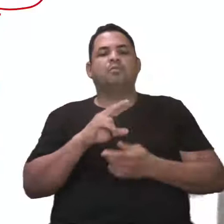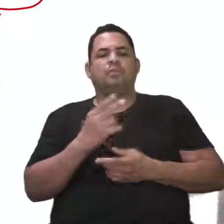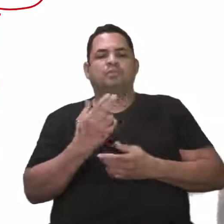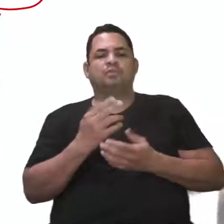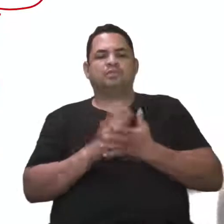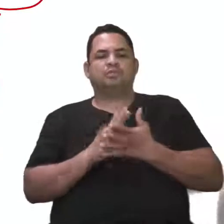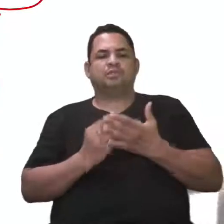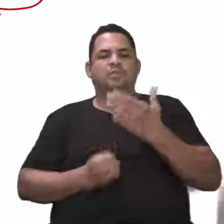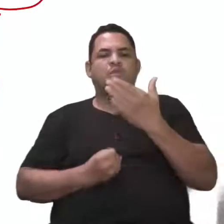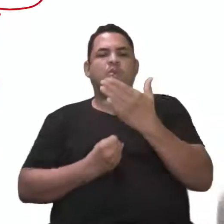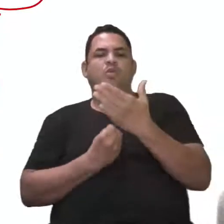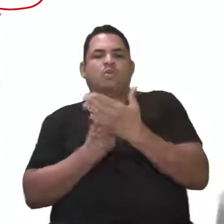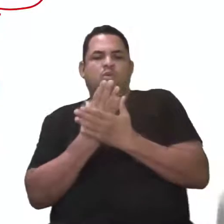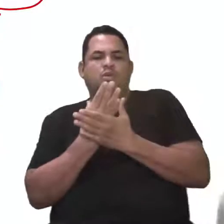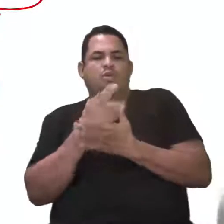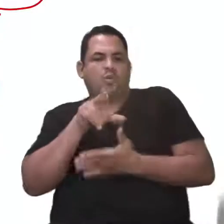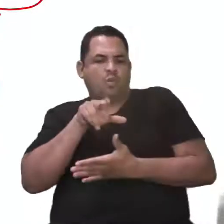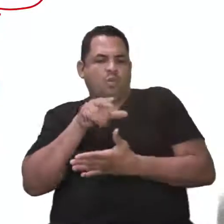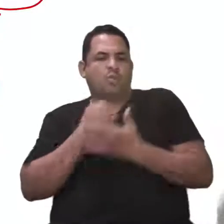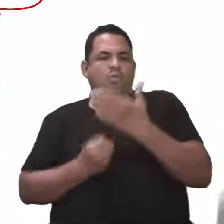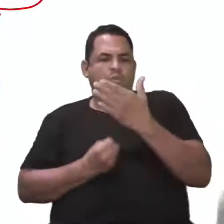têm a mesma origem embrionária.